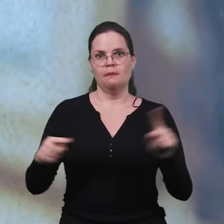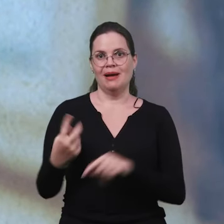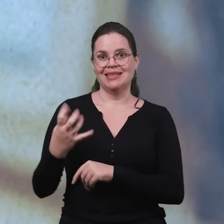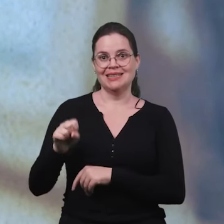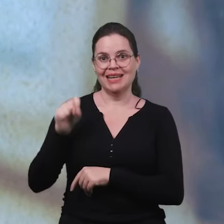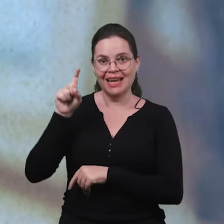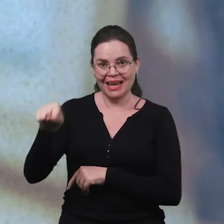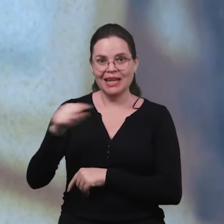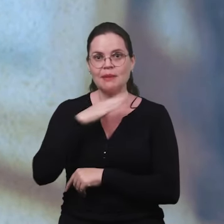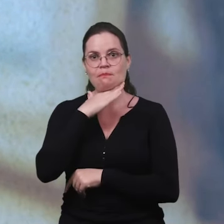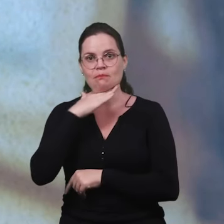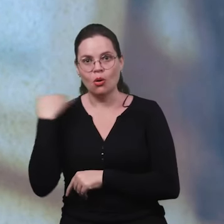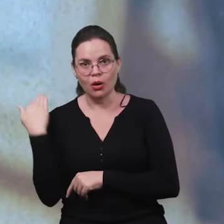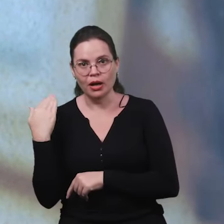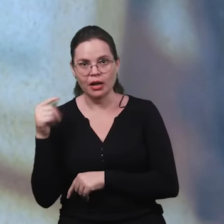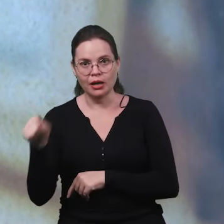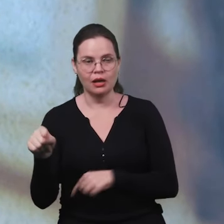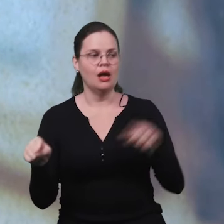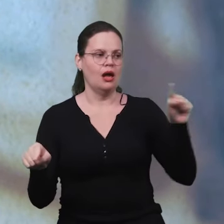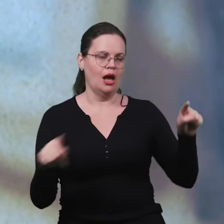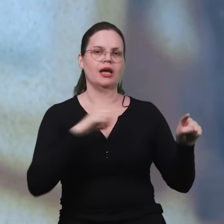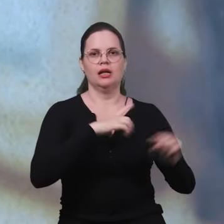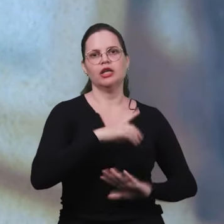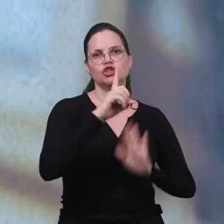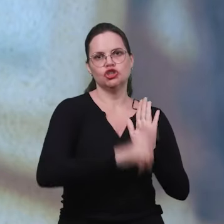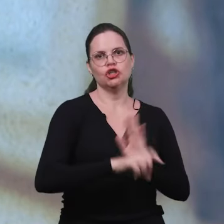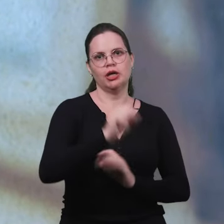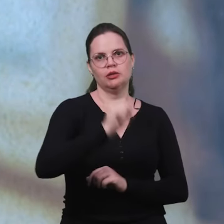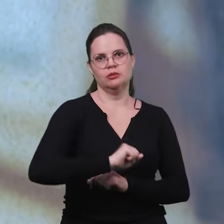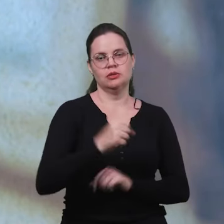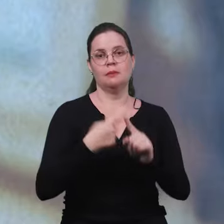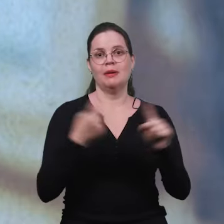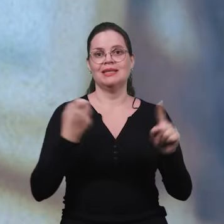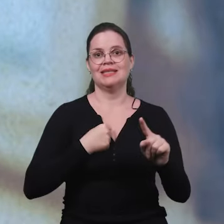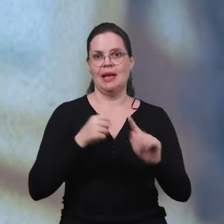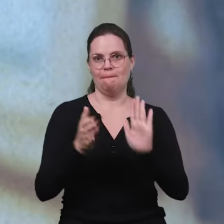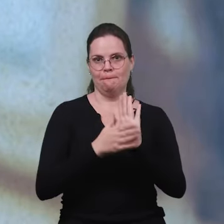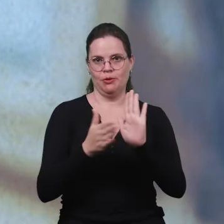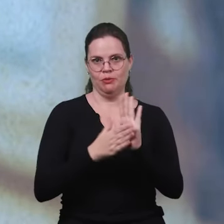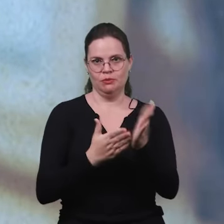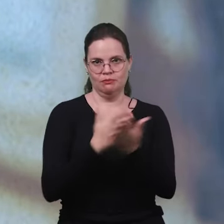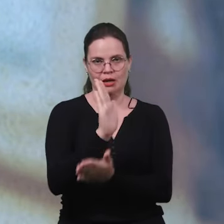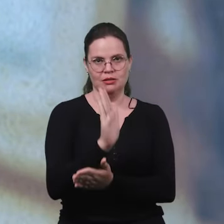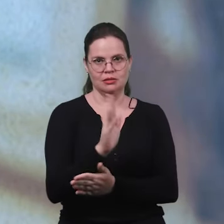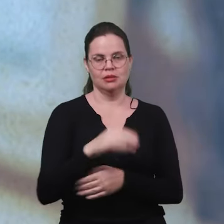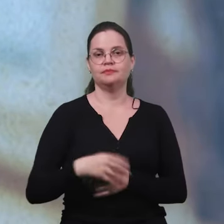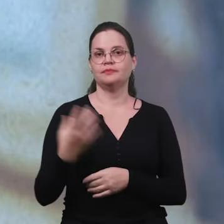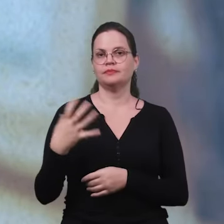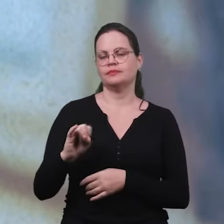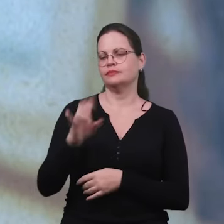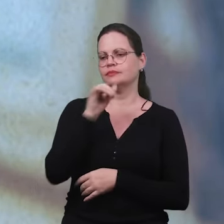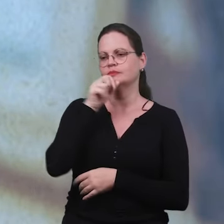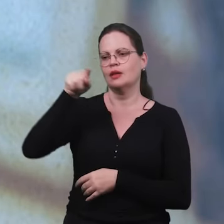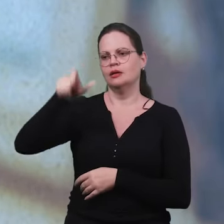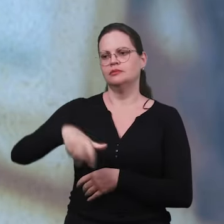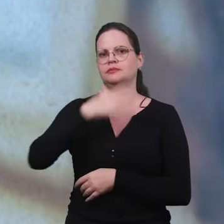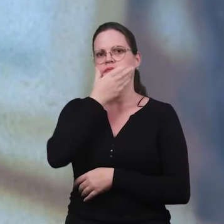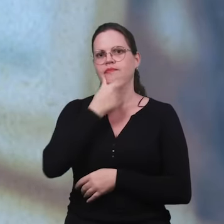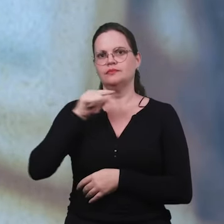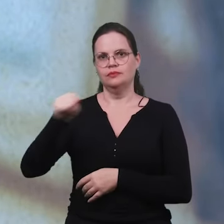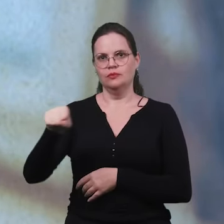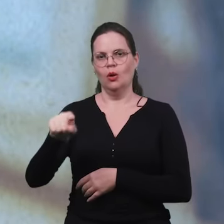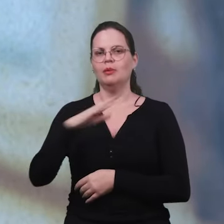ela é herdeira sobre esses bens particulares. Mas se a proposta for aprovada, o que acontece? Se esse marido que faleceu, mesmo